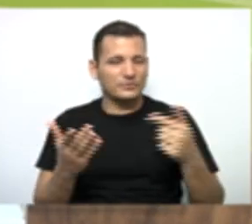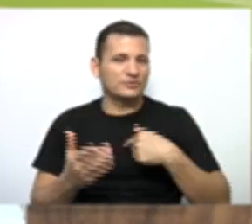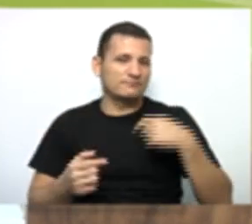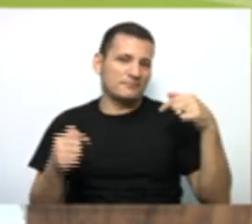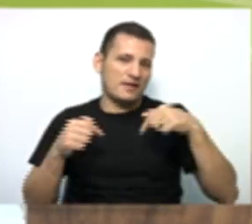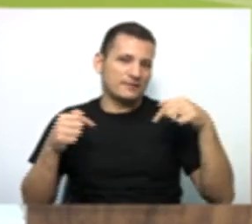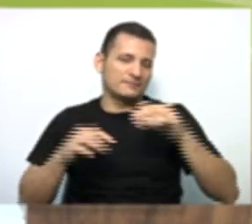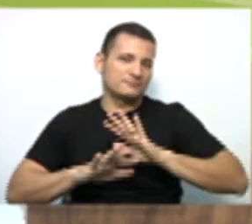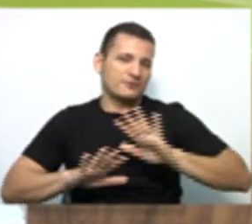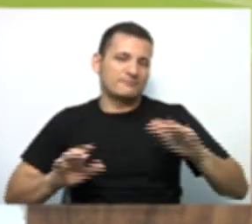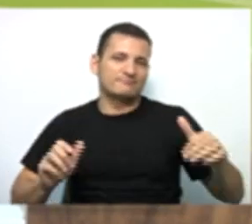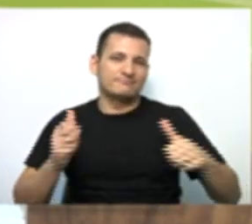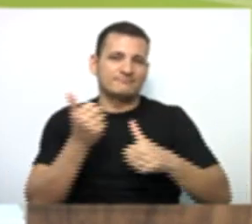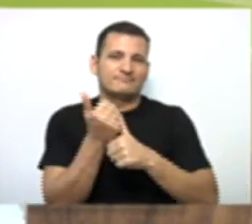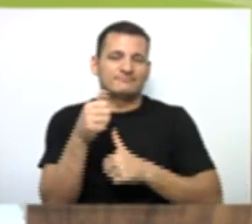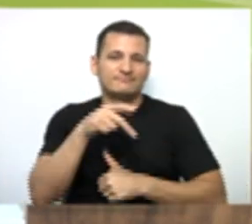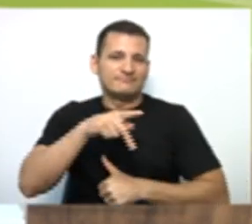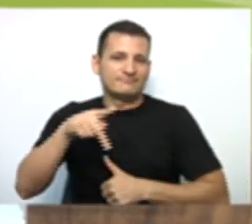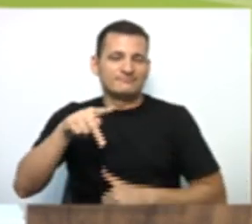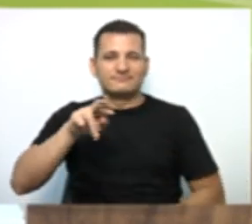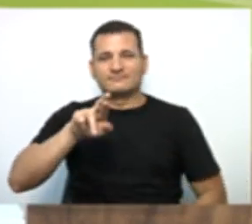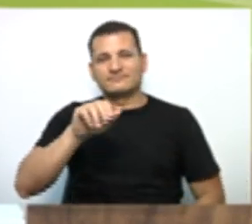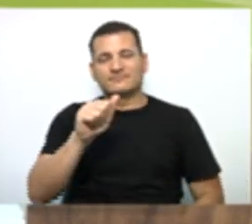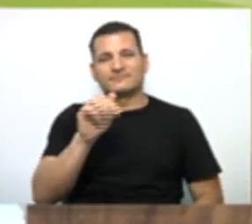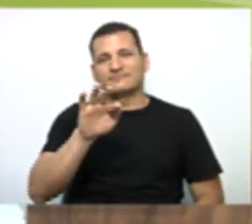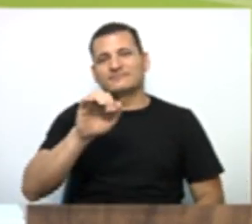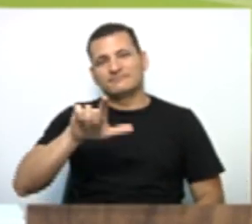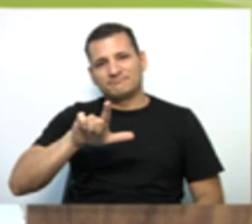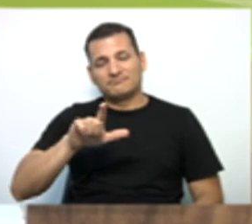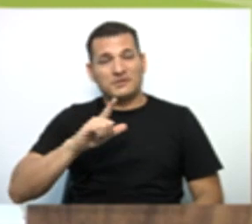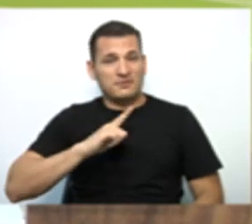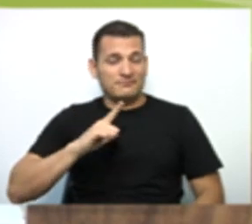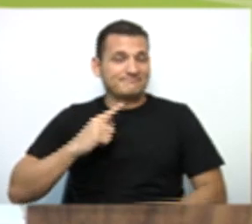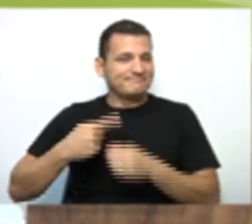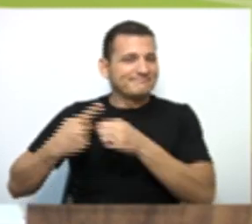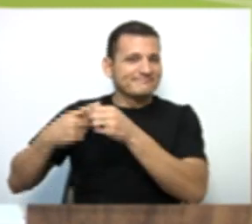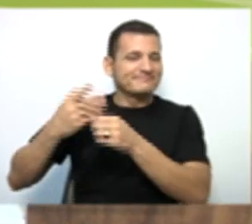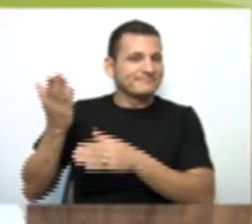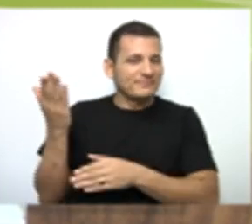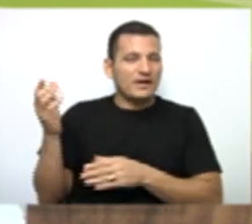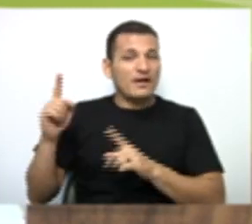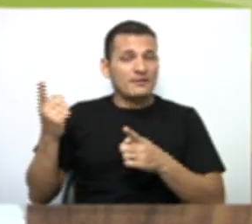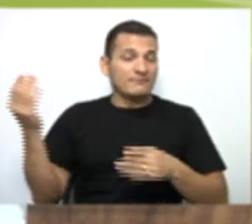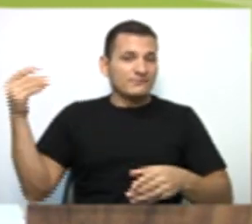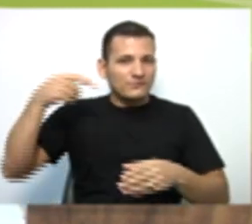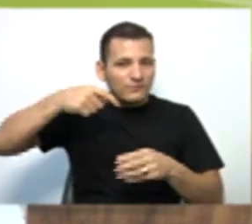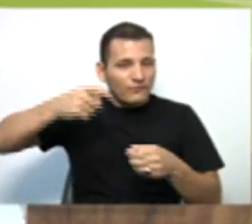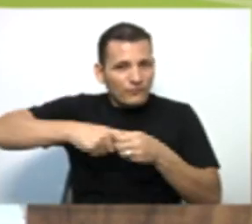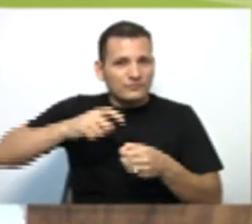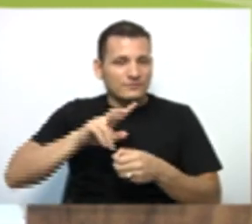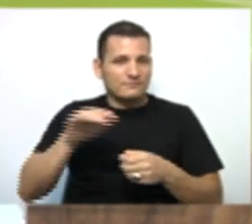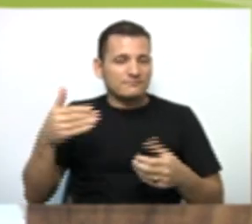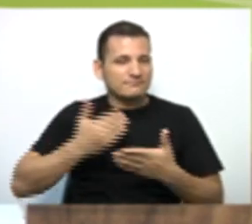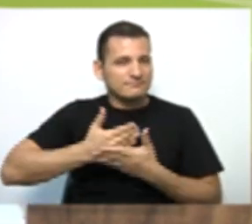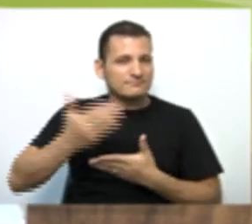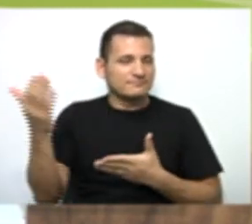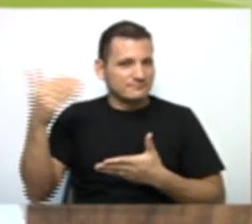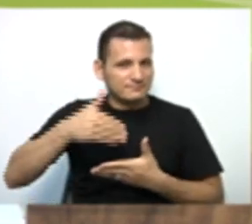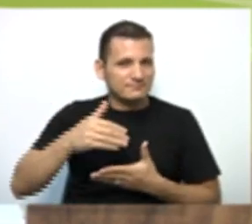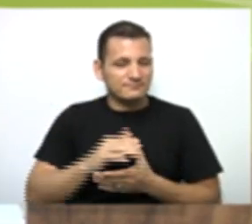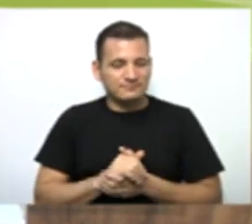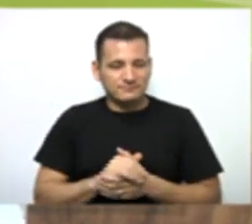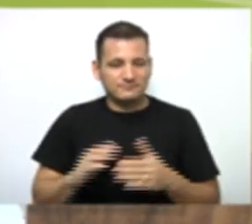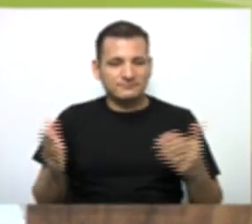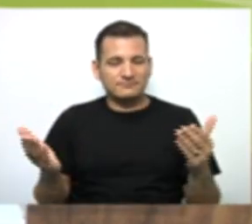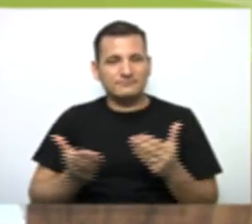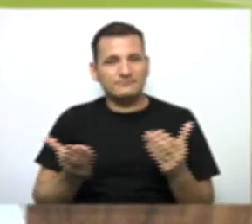temporariamente, né? O professor Rafael foi para o interior, mas já está retornando. E aí eu vou ficar com vocês esse início de aula. Então, a aula